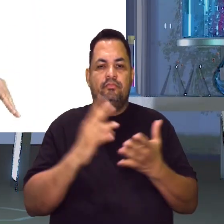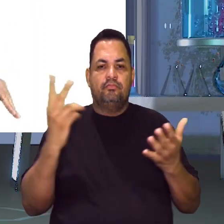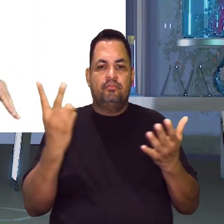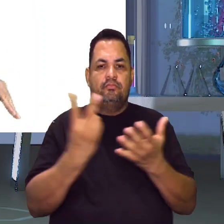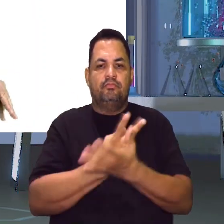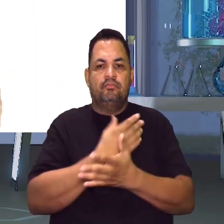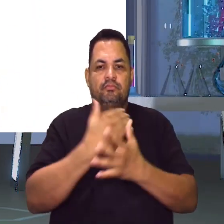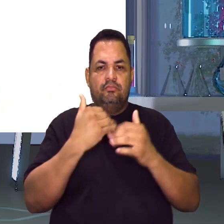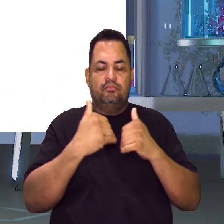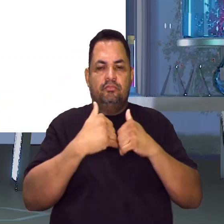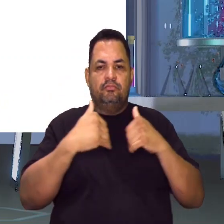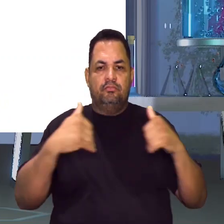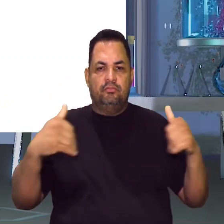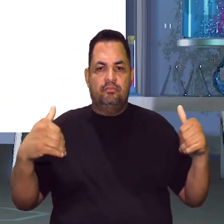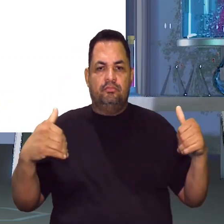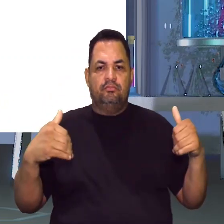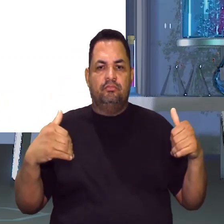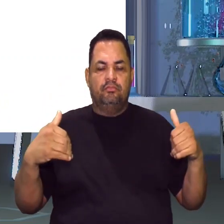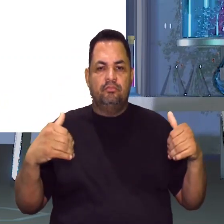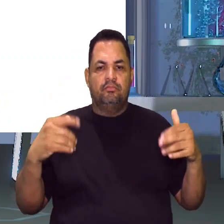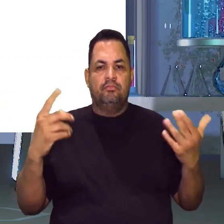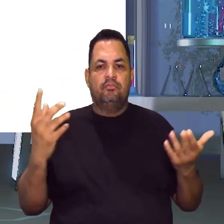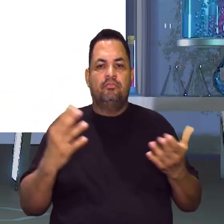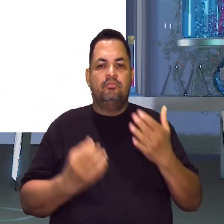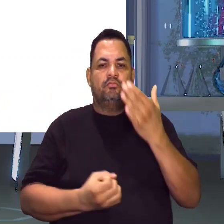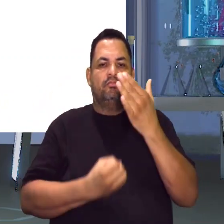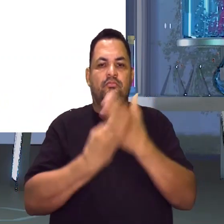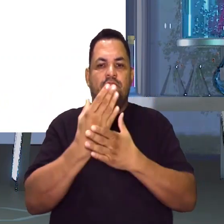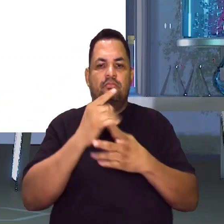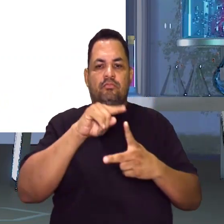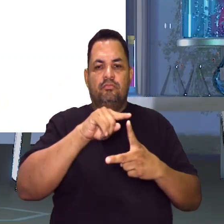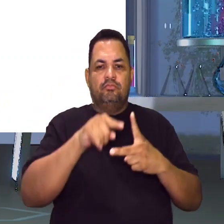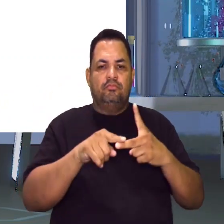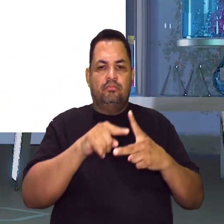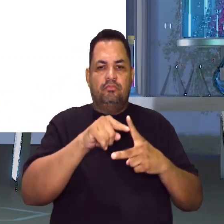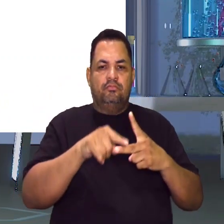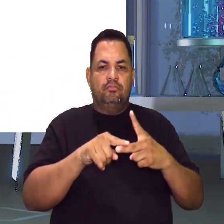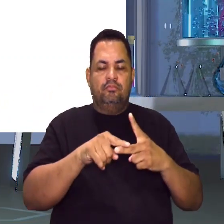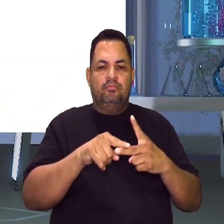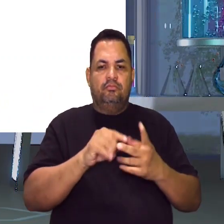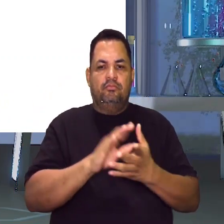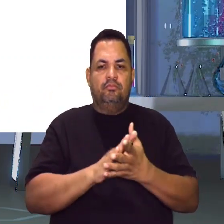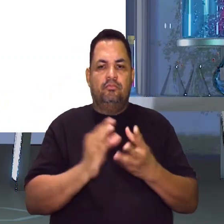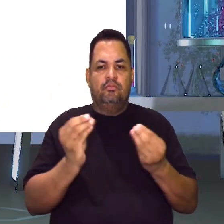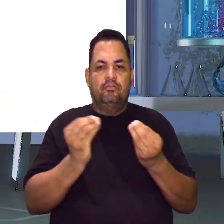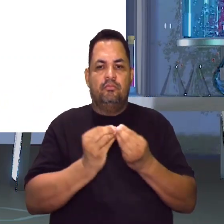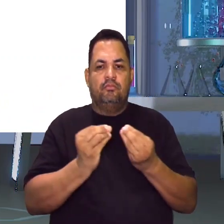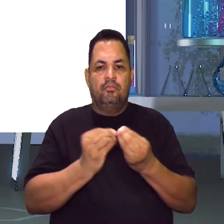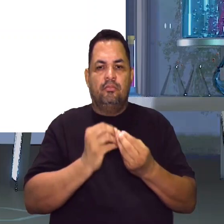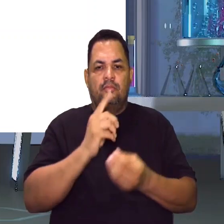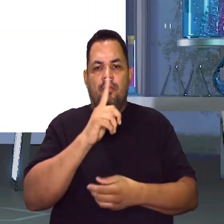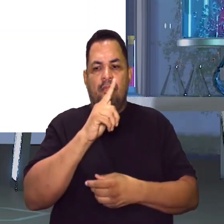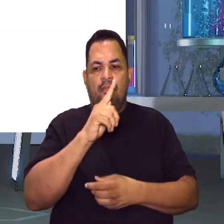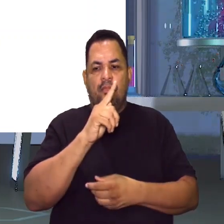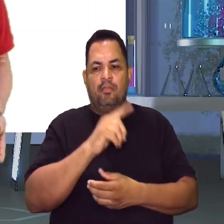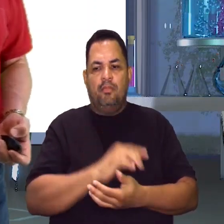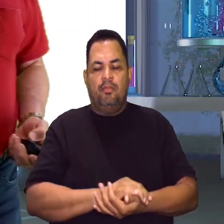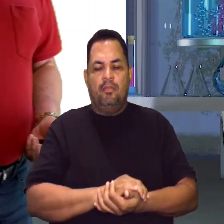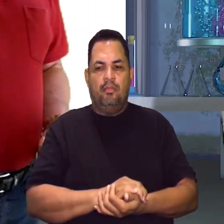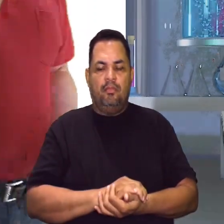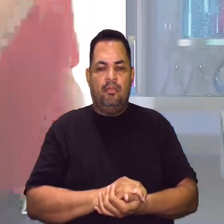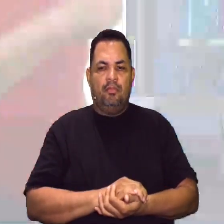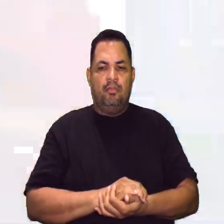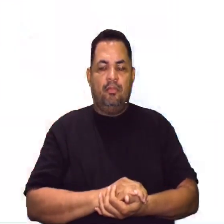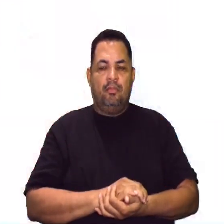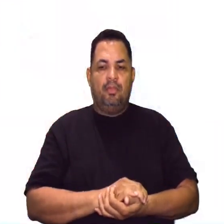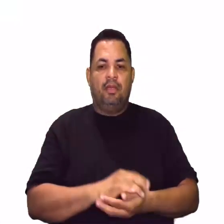provoca uma repulsão e, com isso, gera um ângulo na molécula da água. Tá bom? Voltando aqui, olha só.